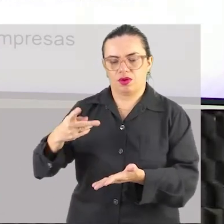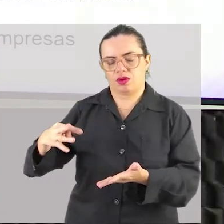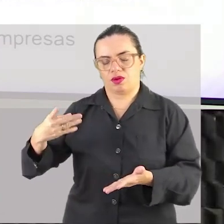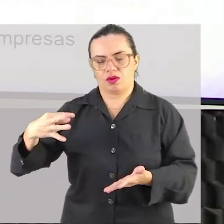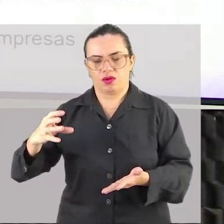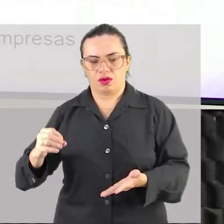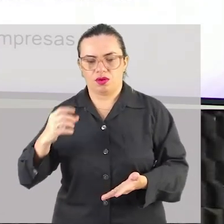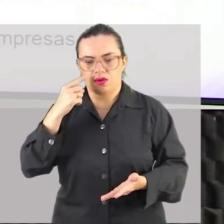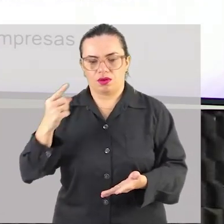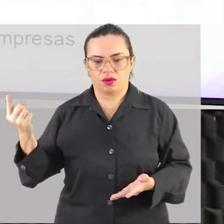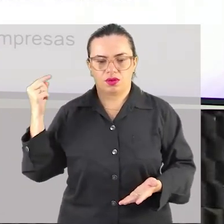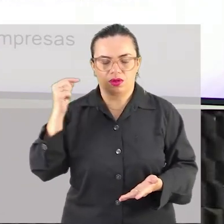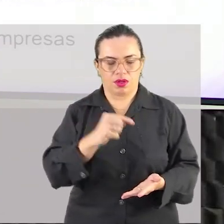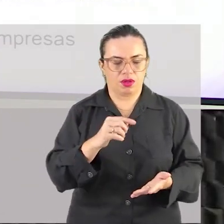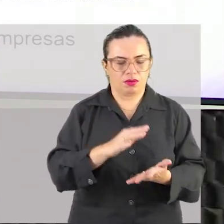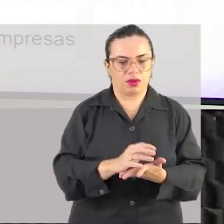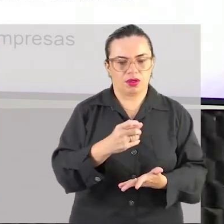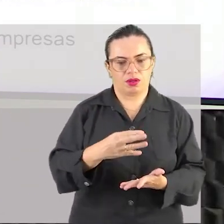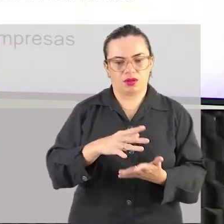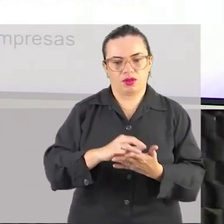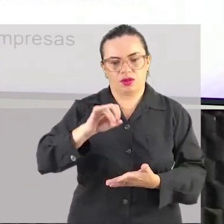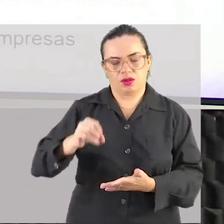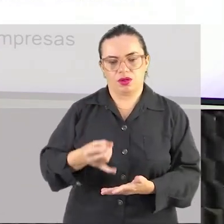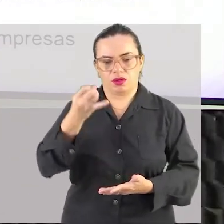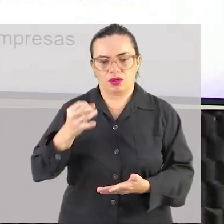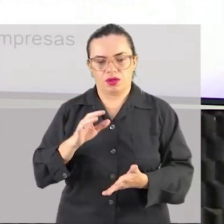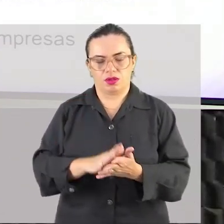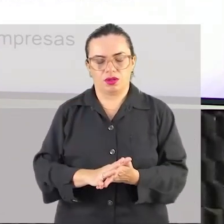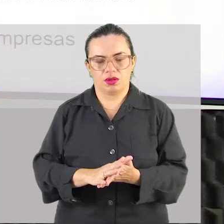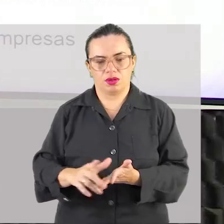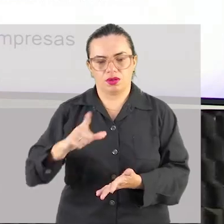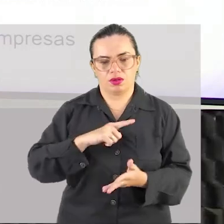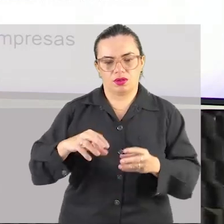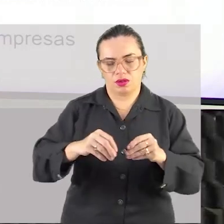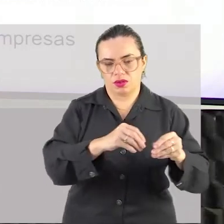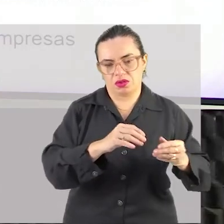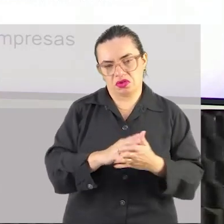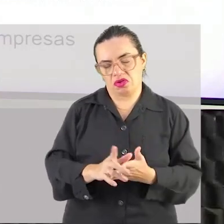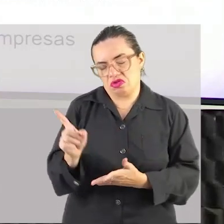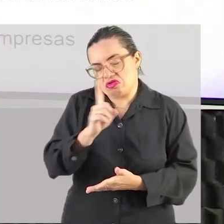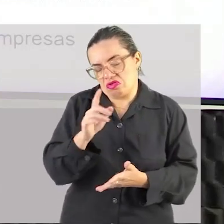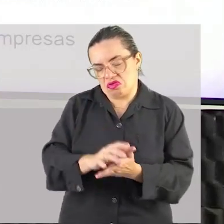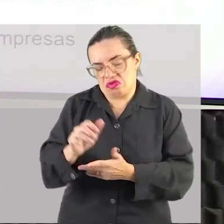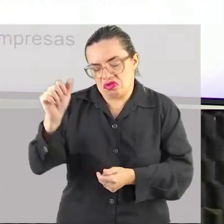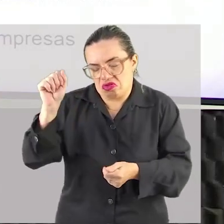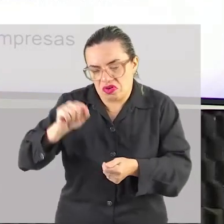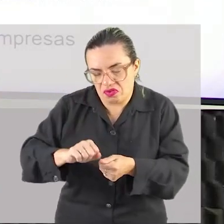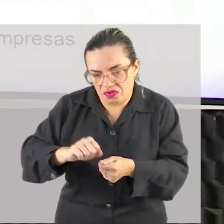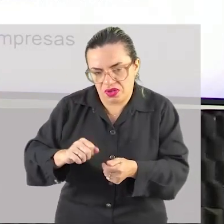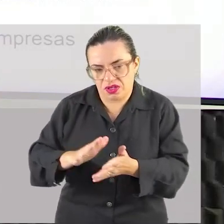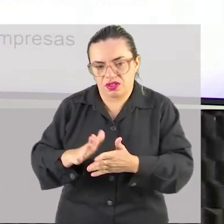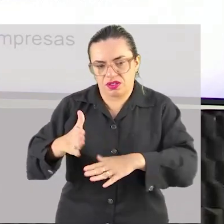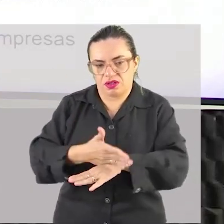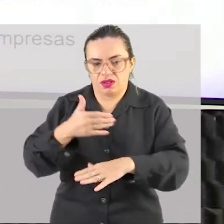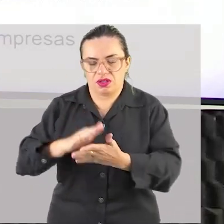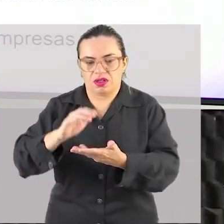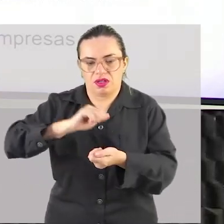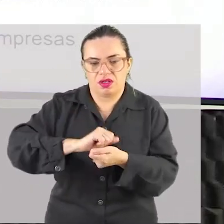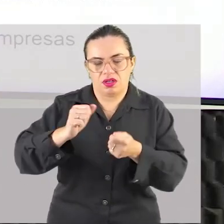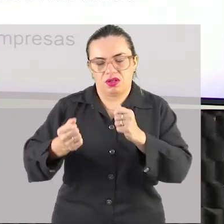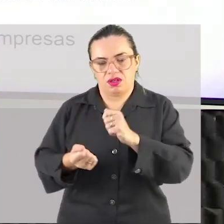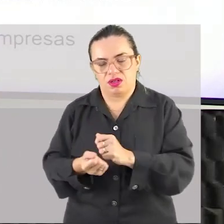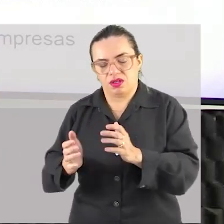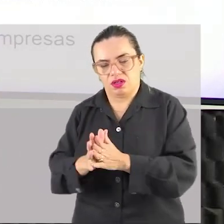um subaproveitamento. Se eu ocupo a terra, mas não produzo de uma maneira conveniente, adequada,